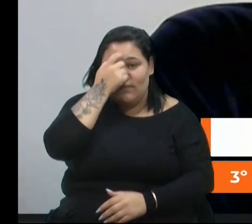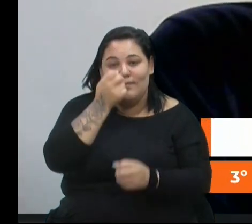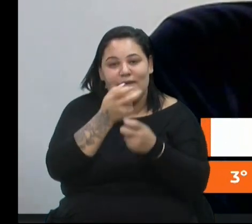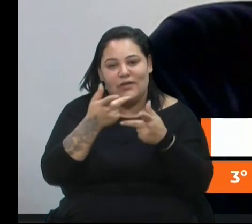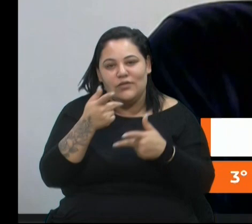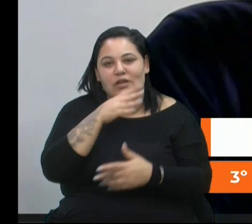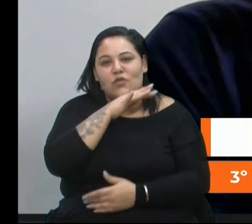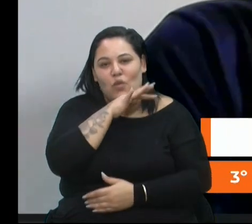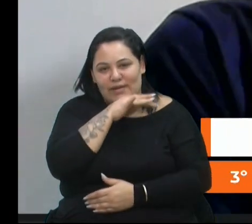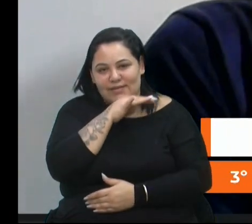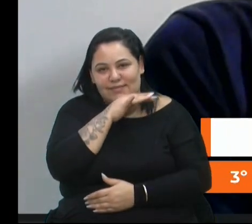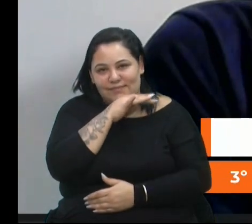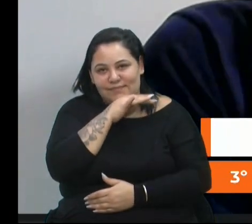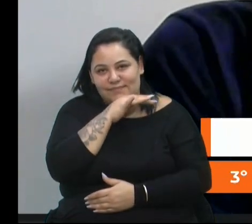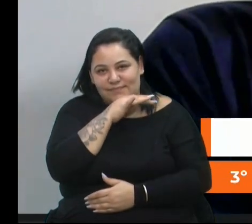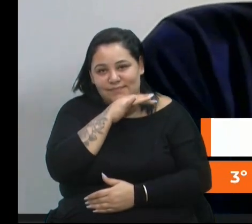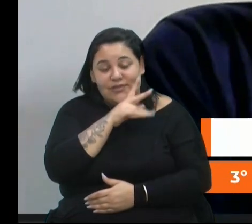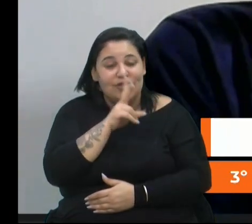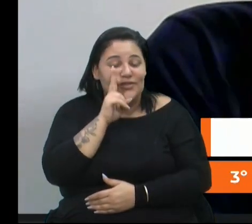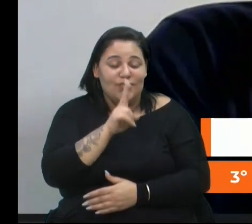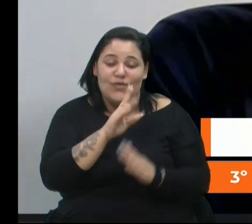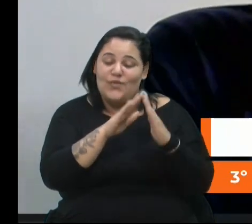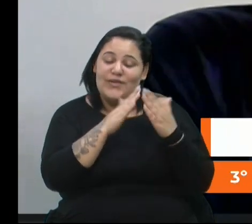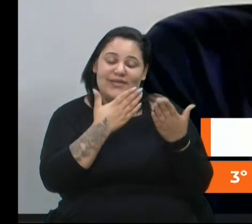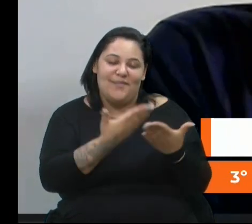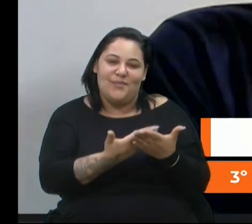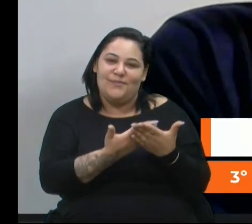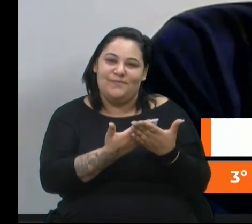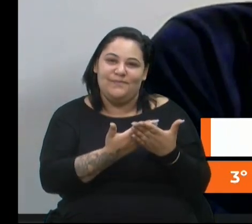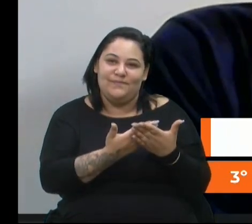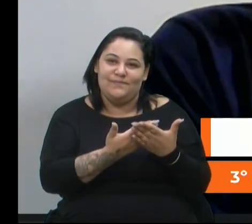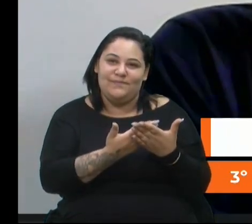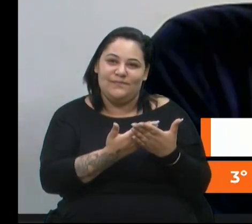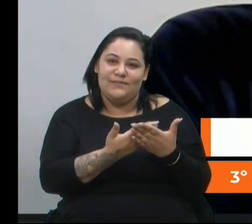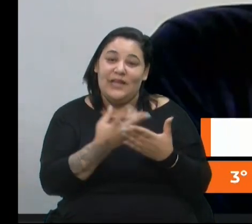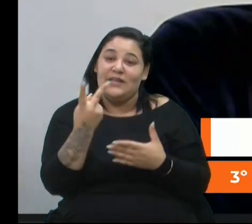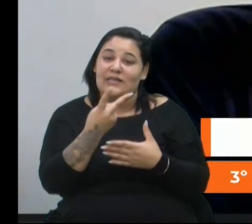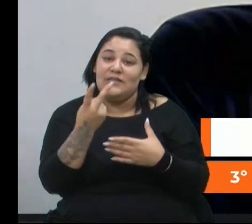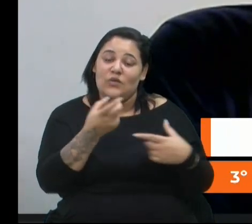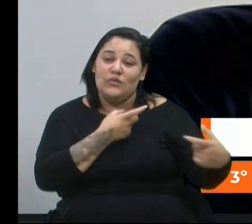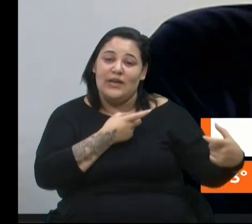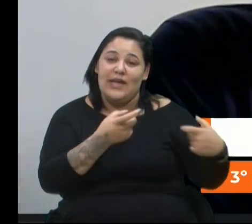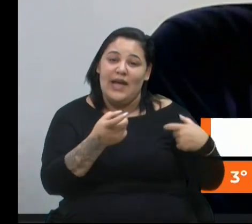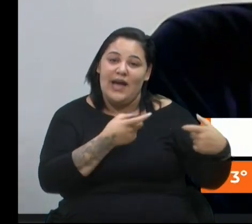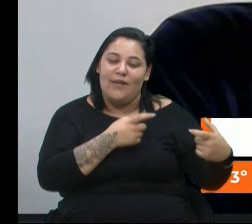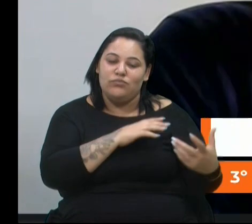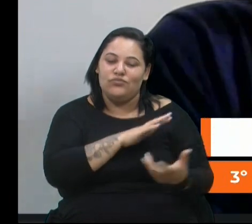ruins. A gente viu um exemplo muito grande na Segunda Guerra Mundial.